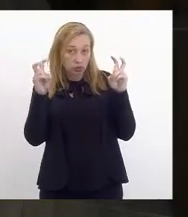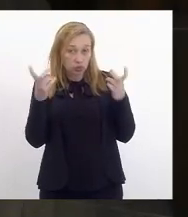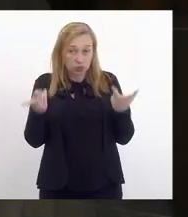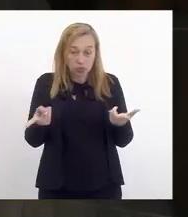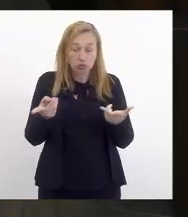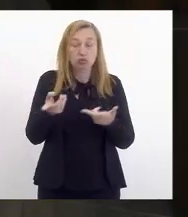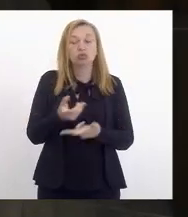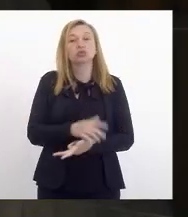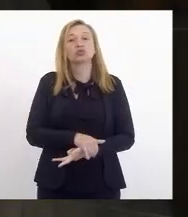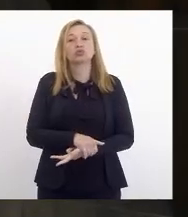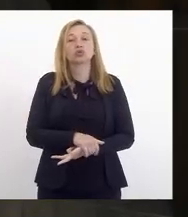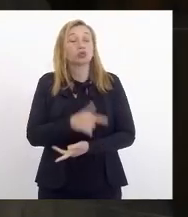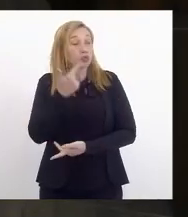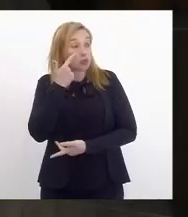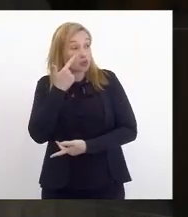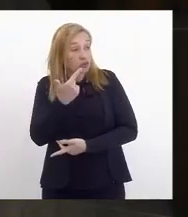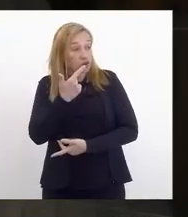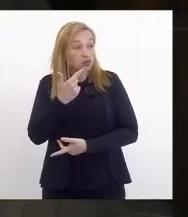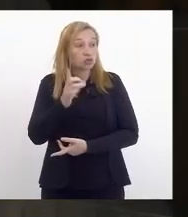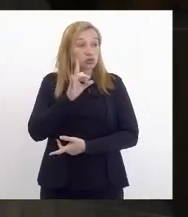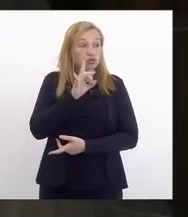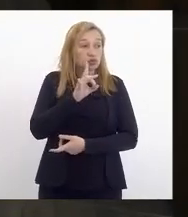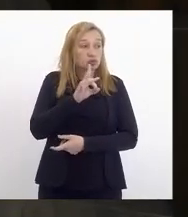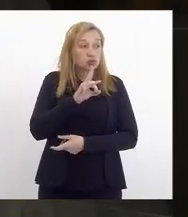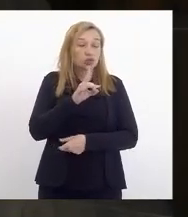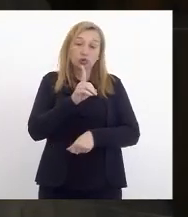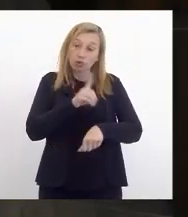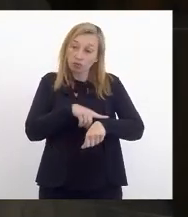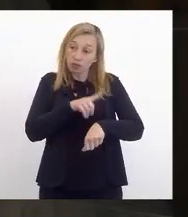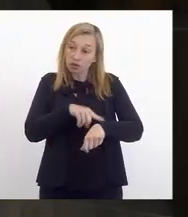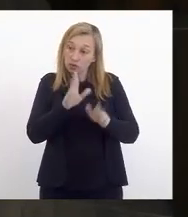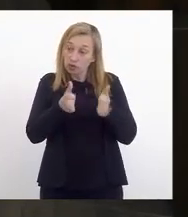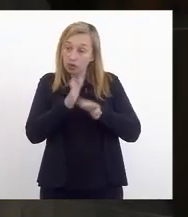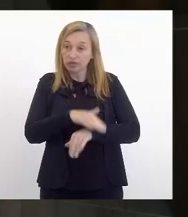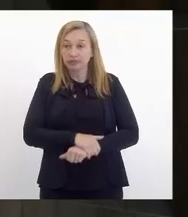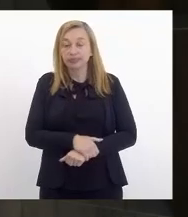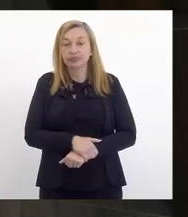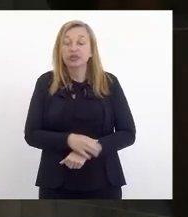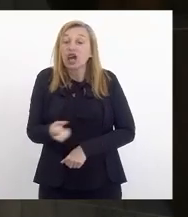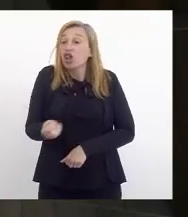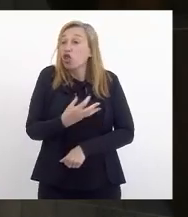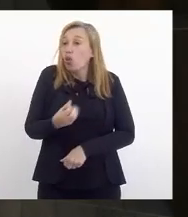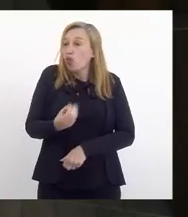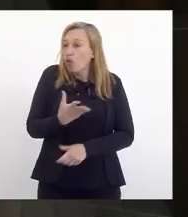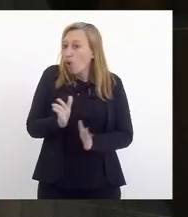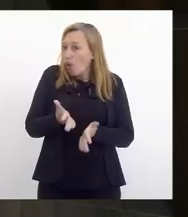nós temos visto nos tempos atuais. A mais recente,